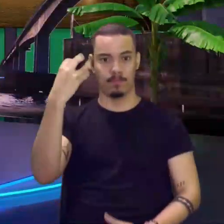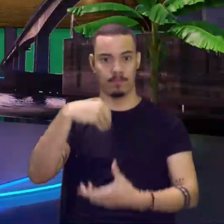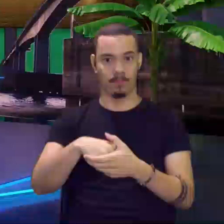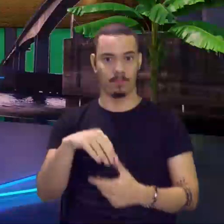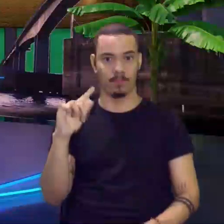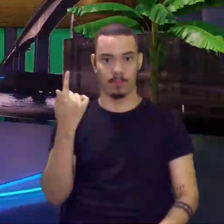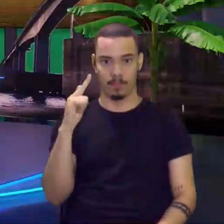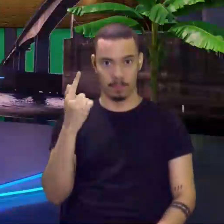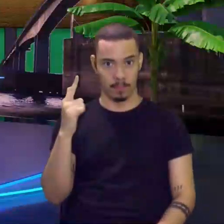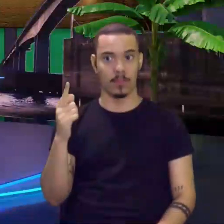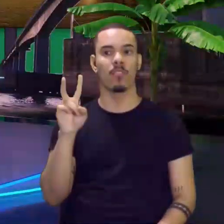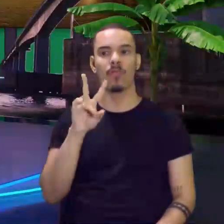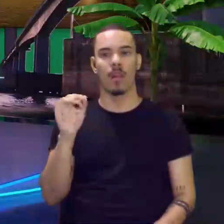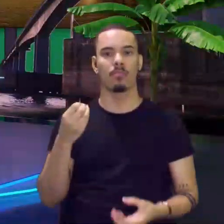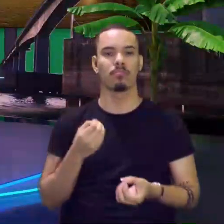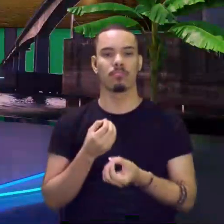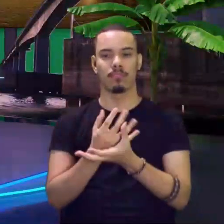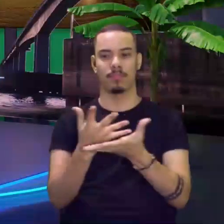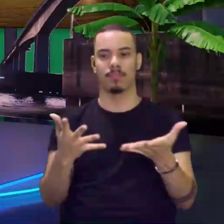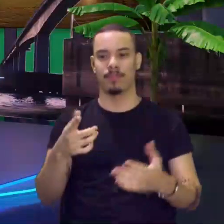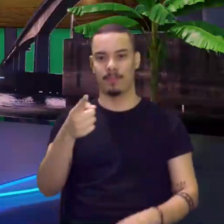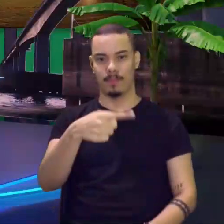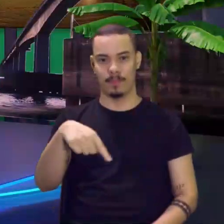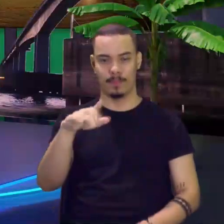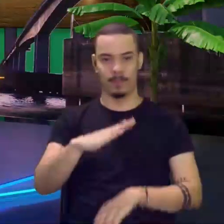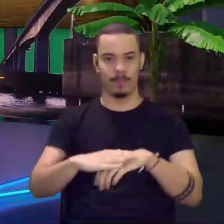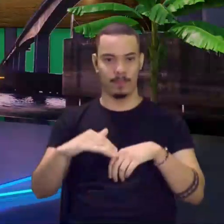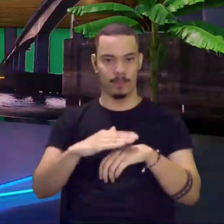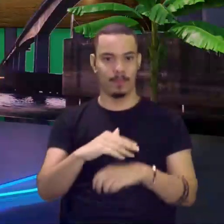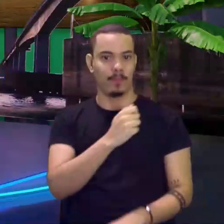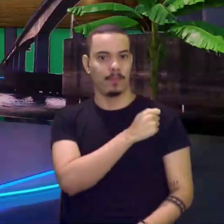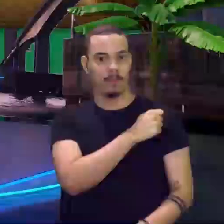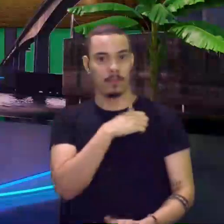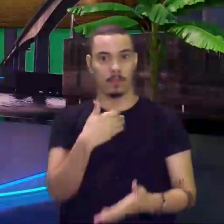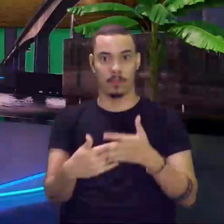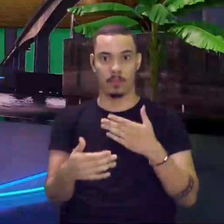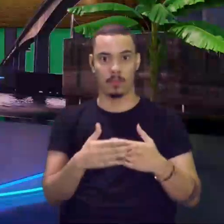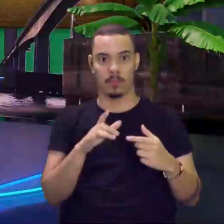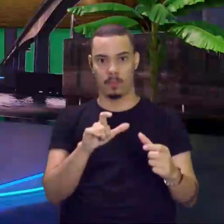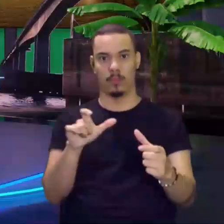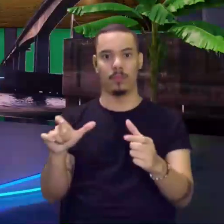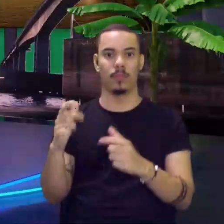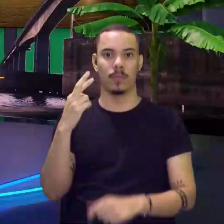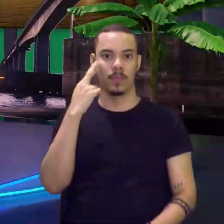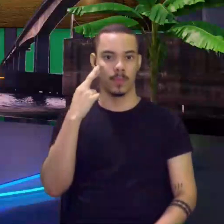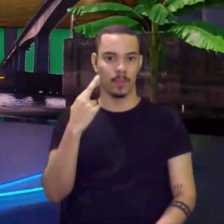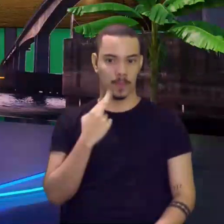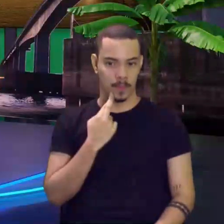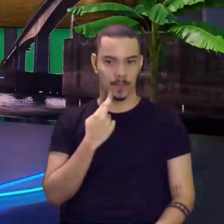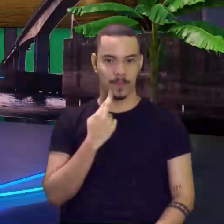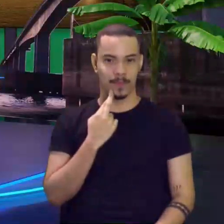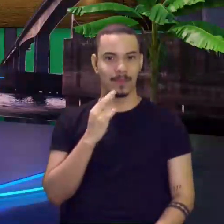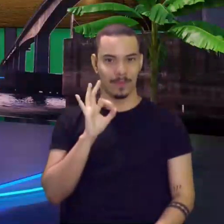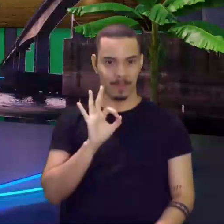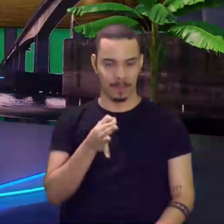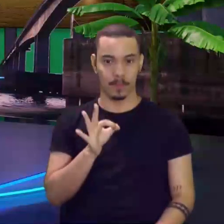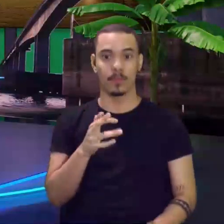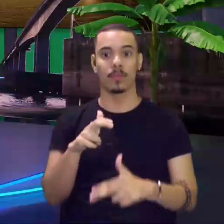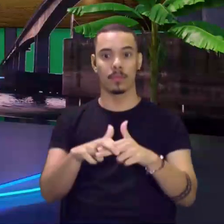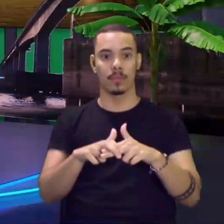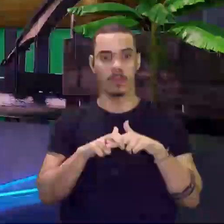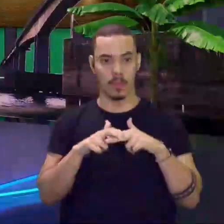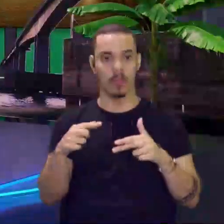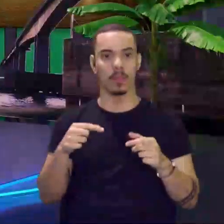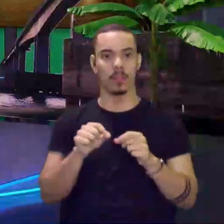geografia para passar para você, querido aluno, em qualquer lugar de Rondônia. Não é isso aí, Rogério? É isso aí, e é por isso que a gente